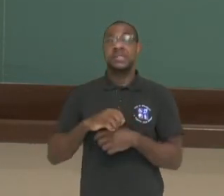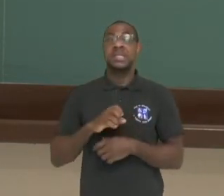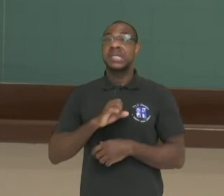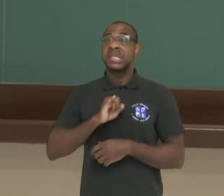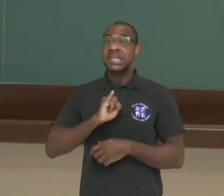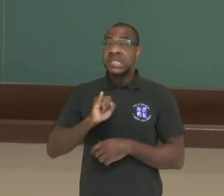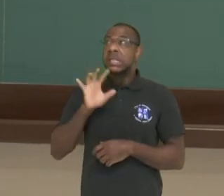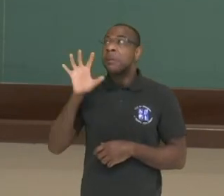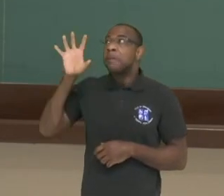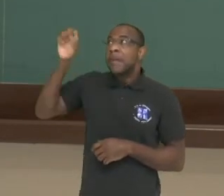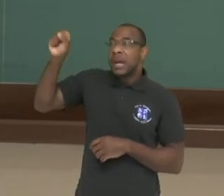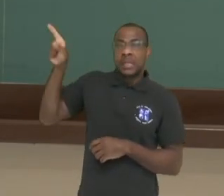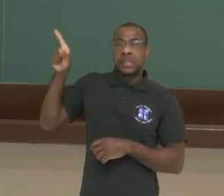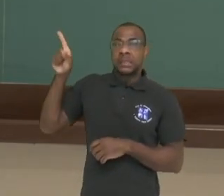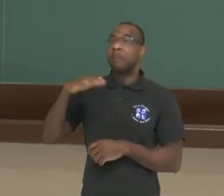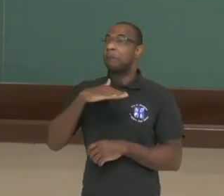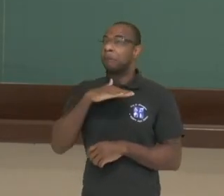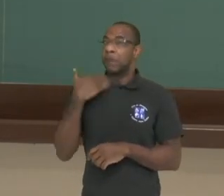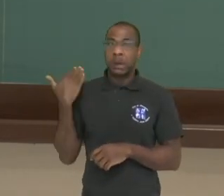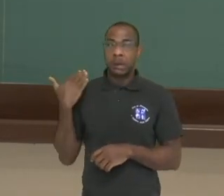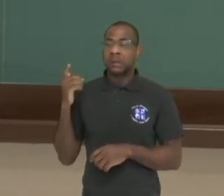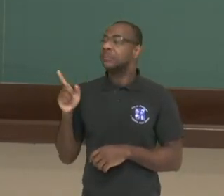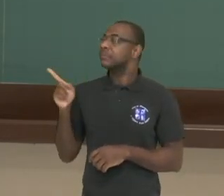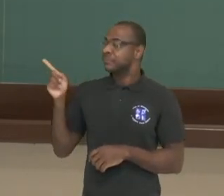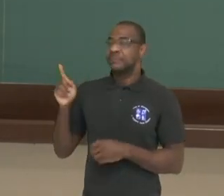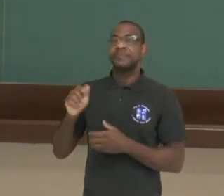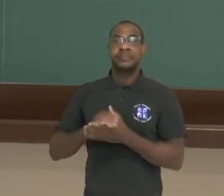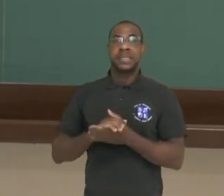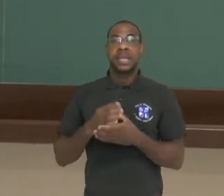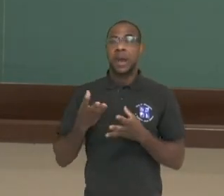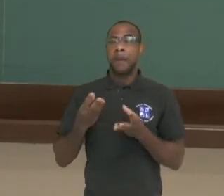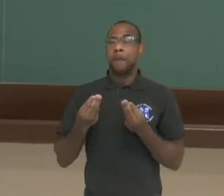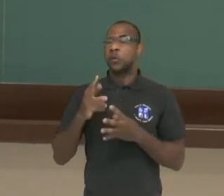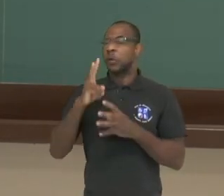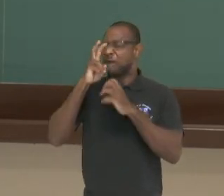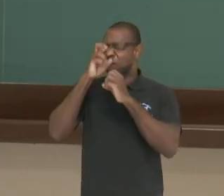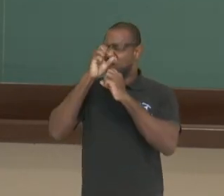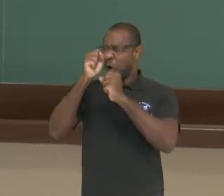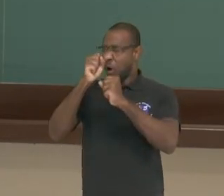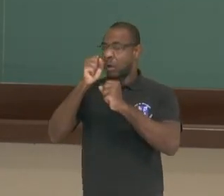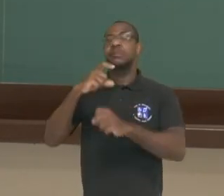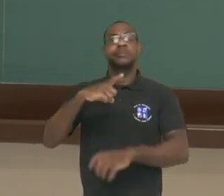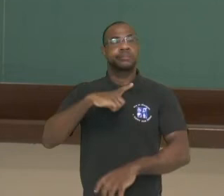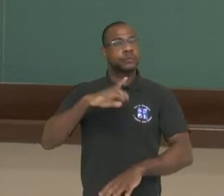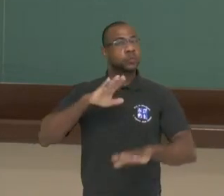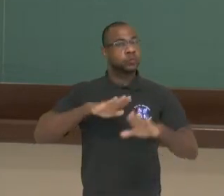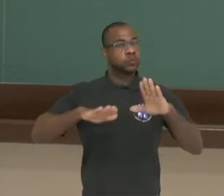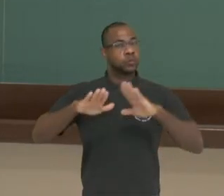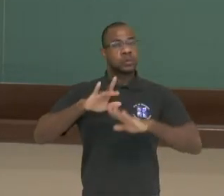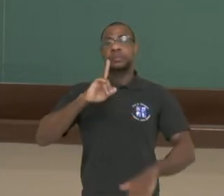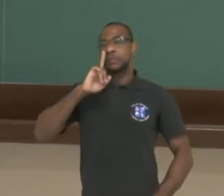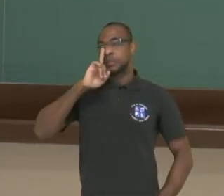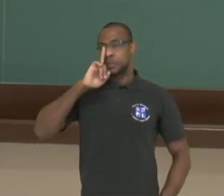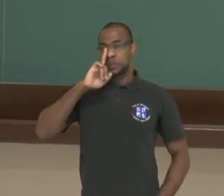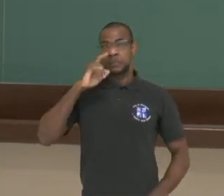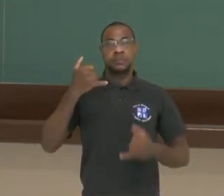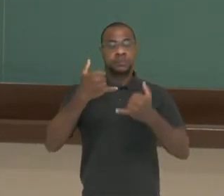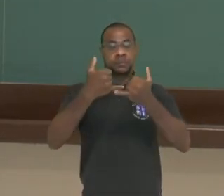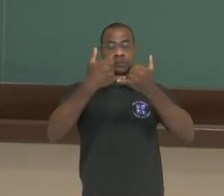essa eletricidade ali das usinas é uma tensão altíssima, então certamente os cabos ali,